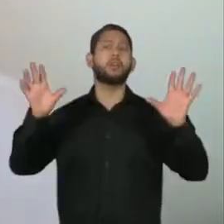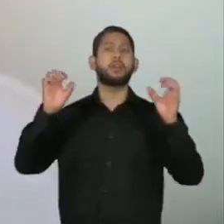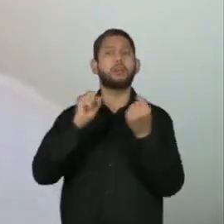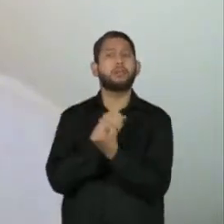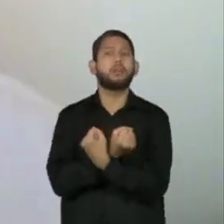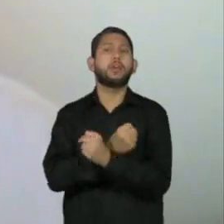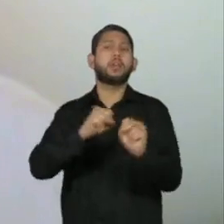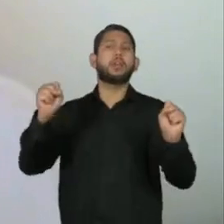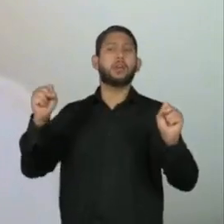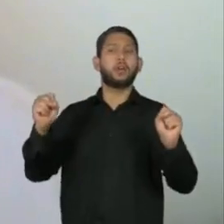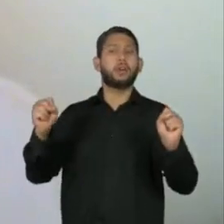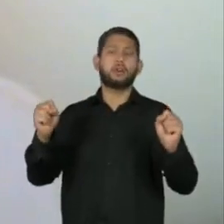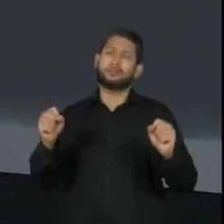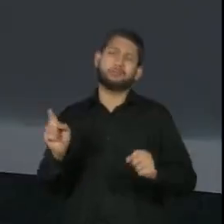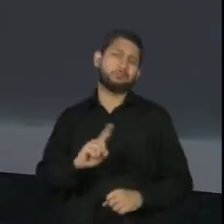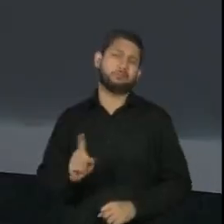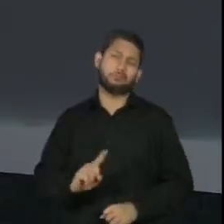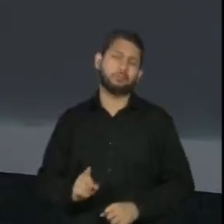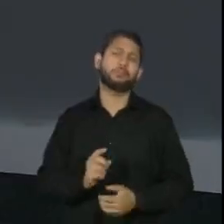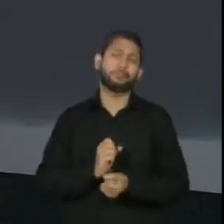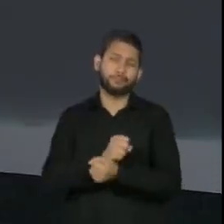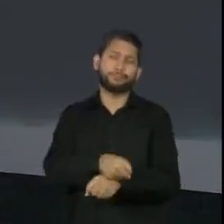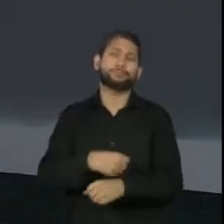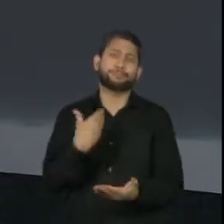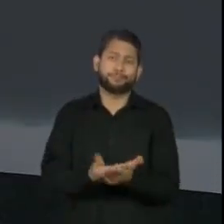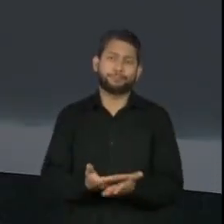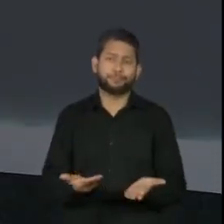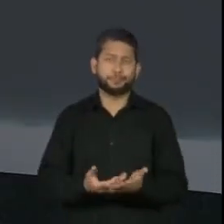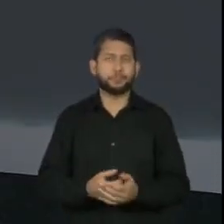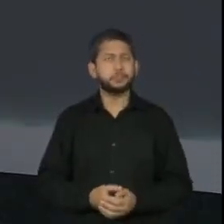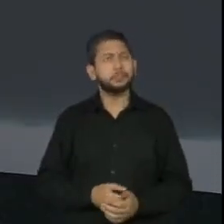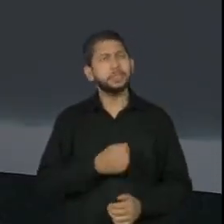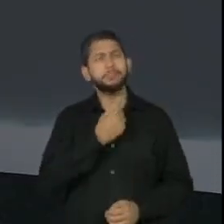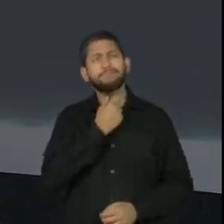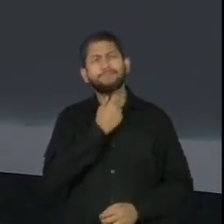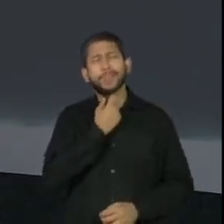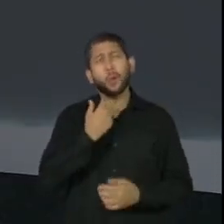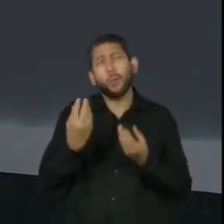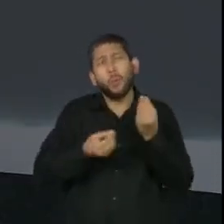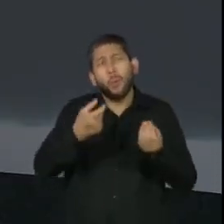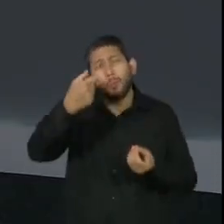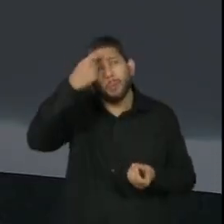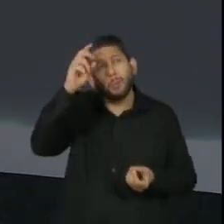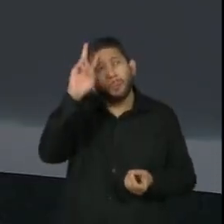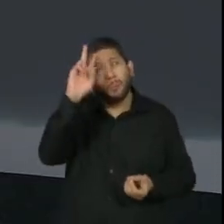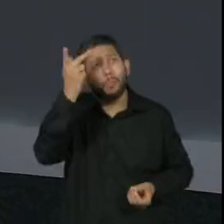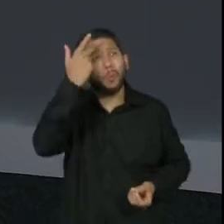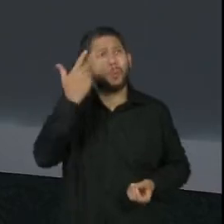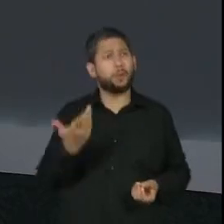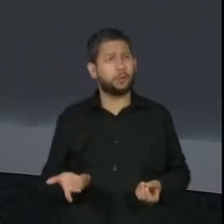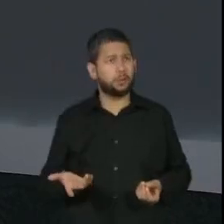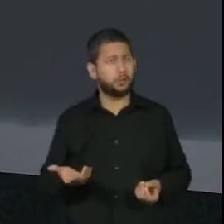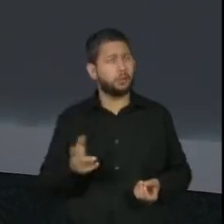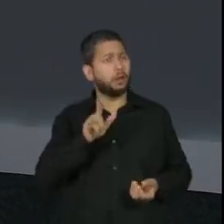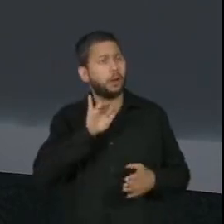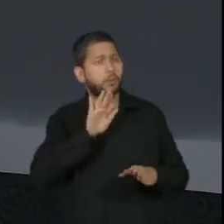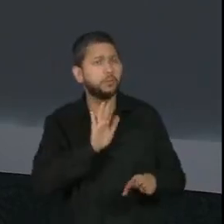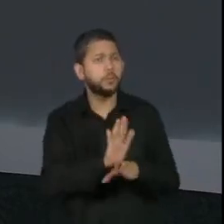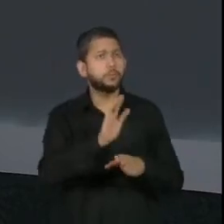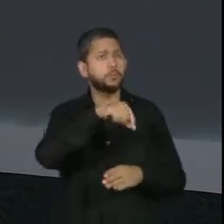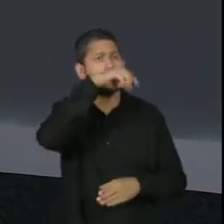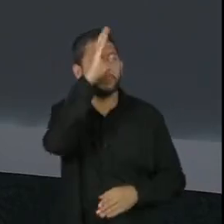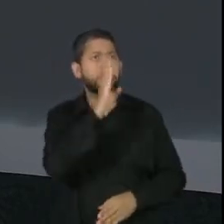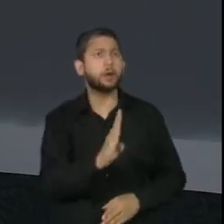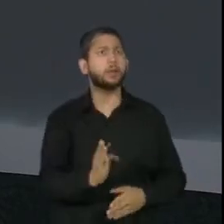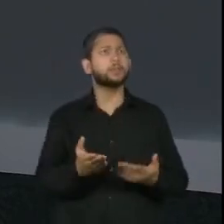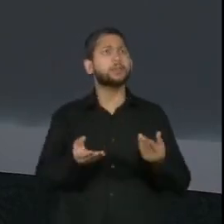do Império Brasileiro em relação à escravidão. E em relação à mudança de mentalidade que levará o